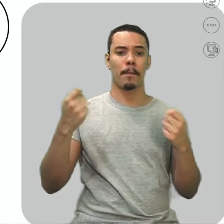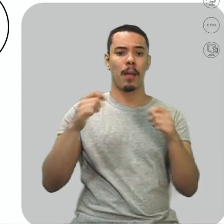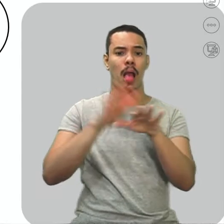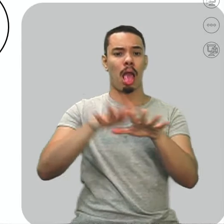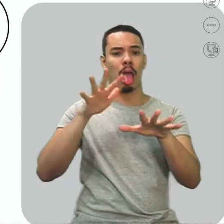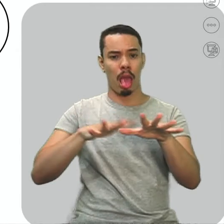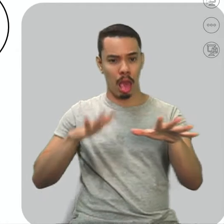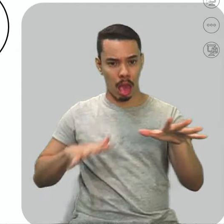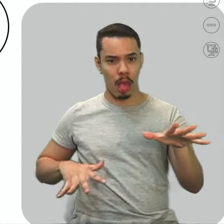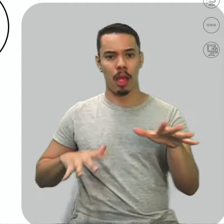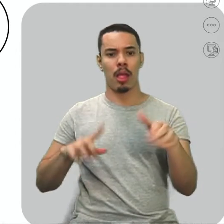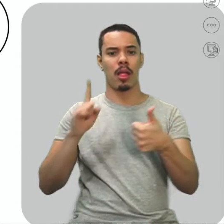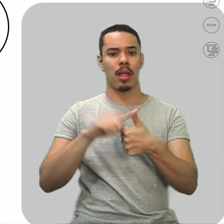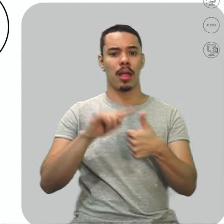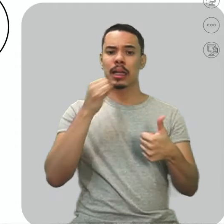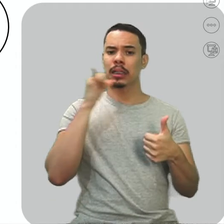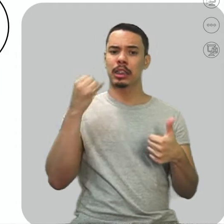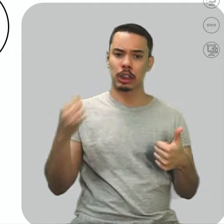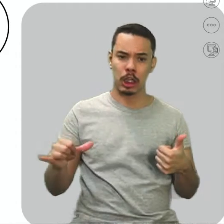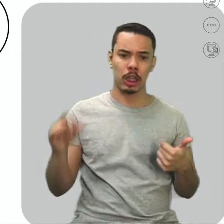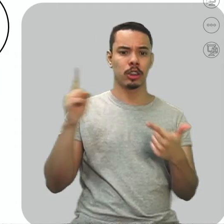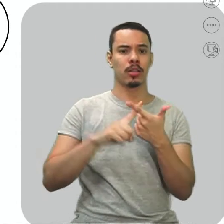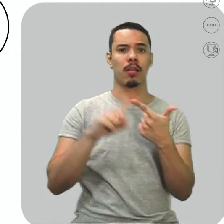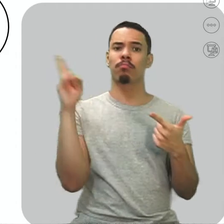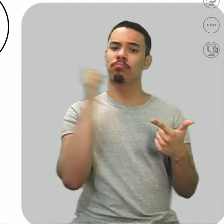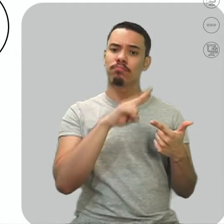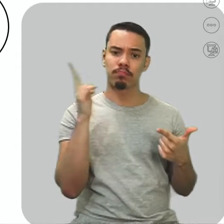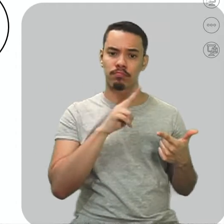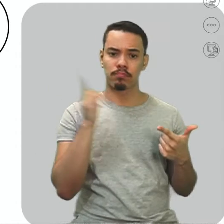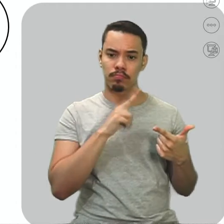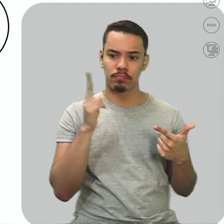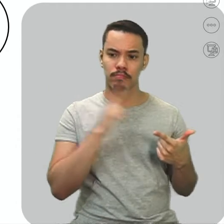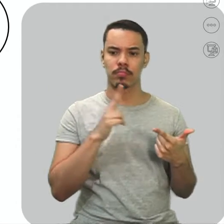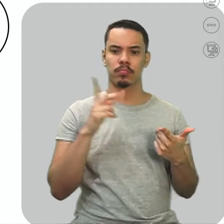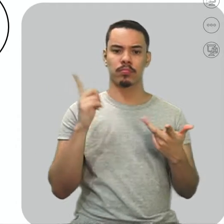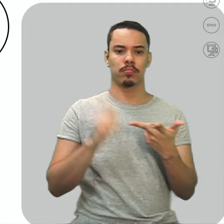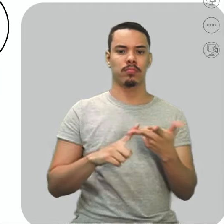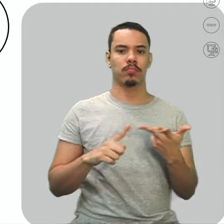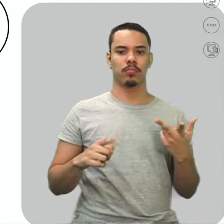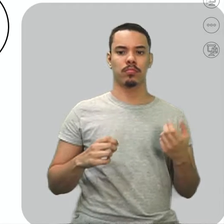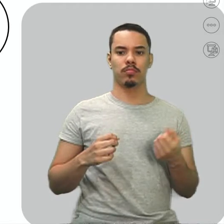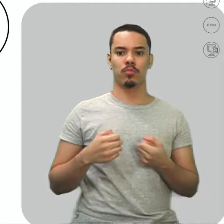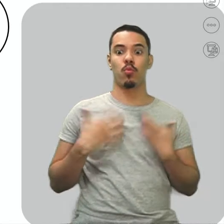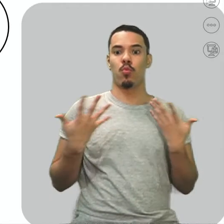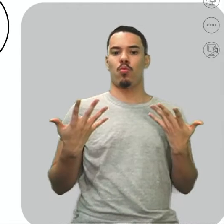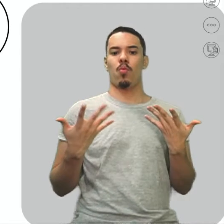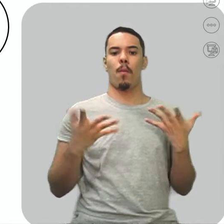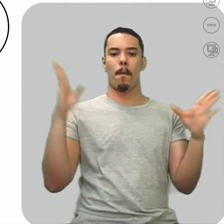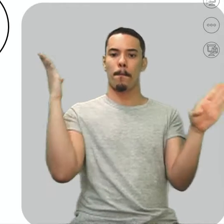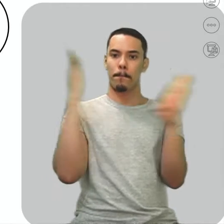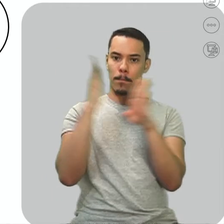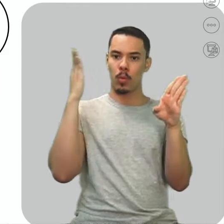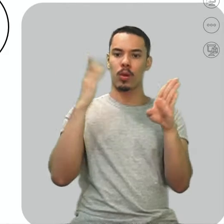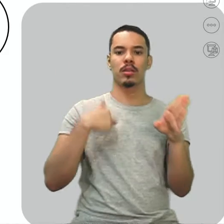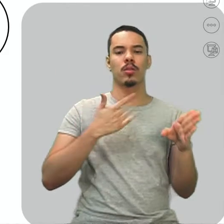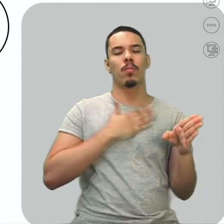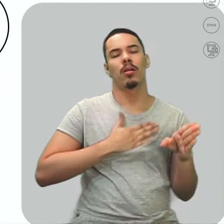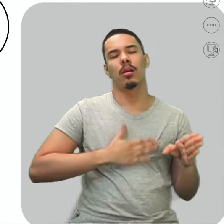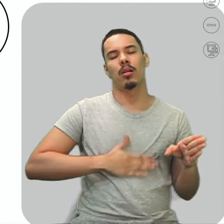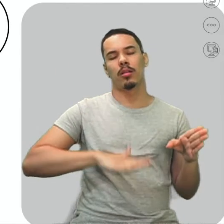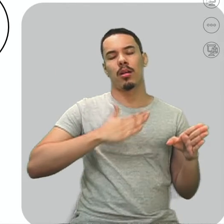drásticas energéticas imediatas por isso